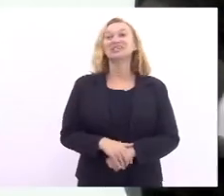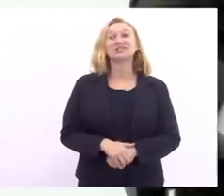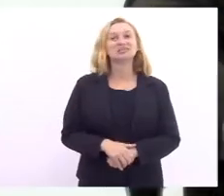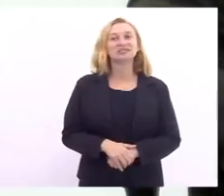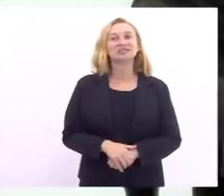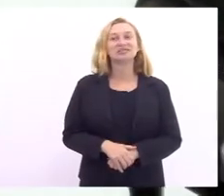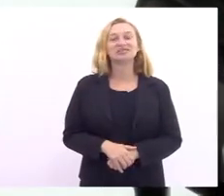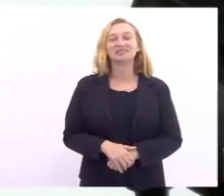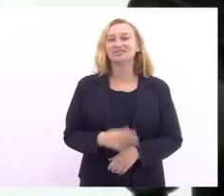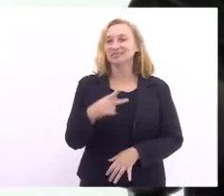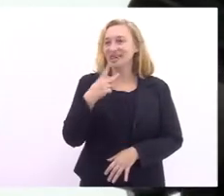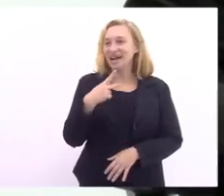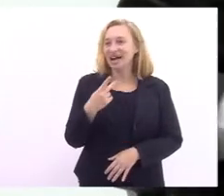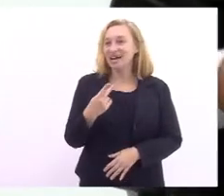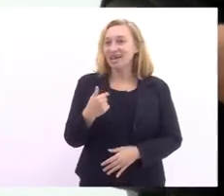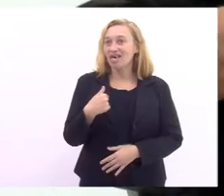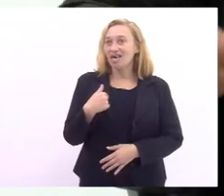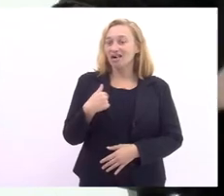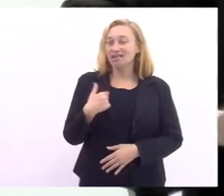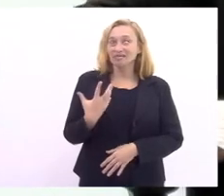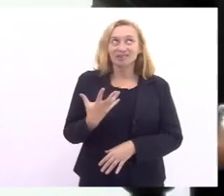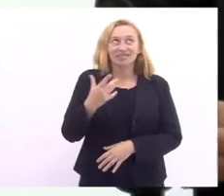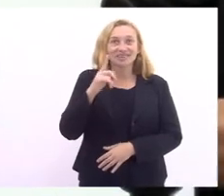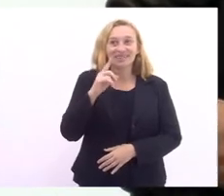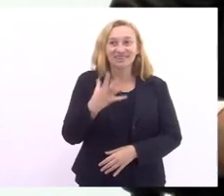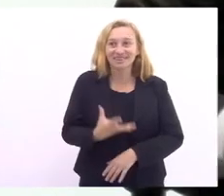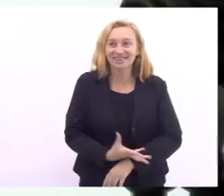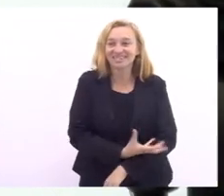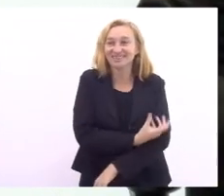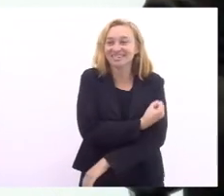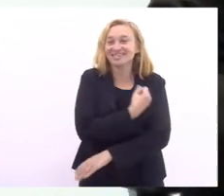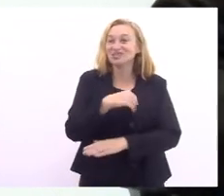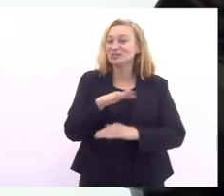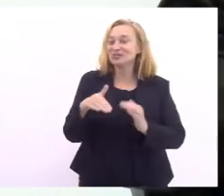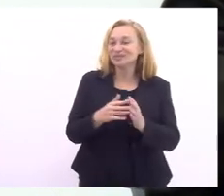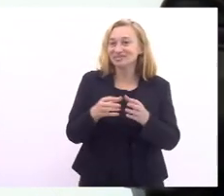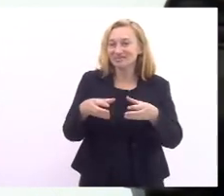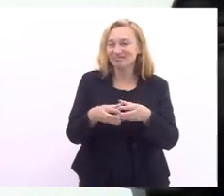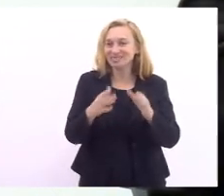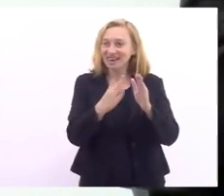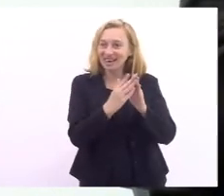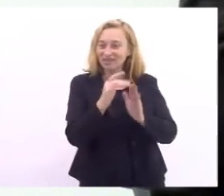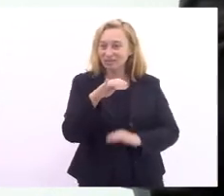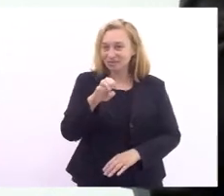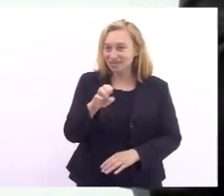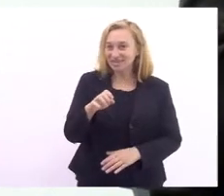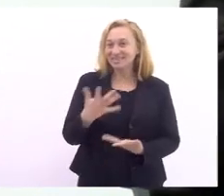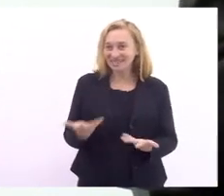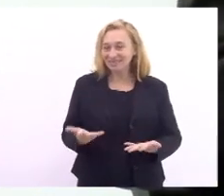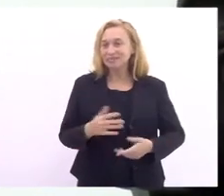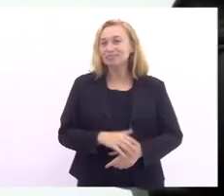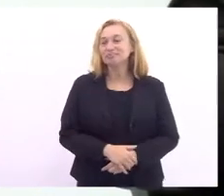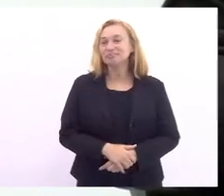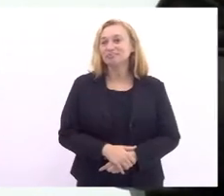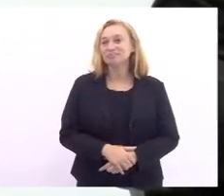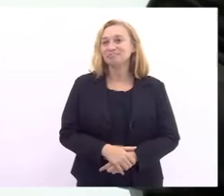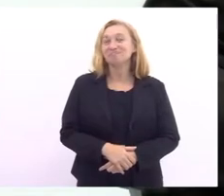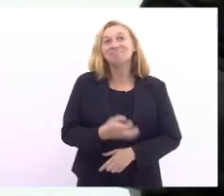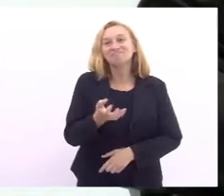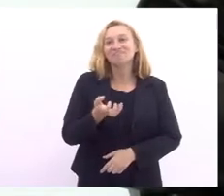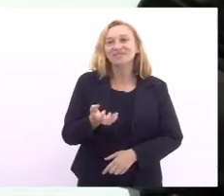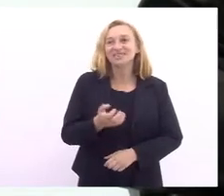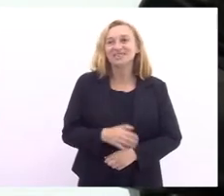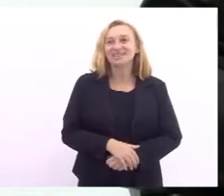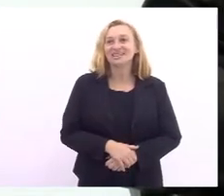tanto quanto eu tô mencionado né é toda equipe aqui da casa para mim está emocionada e eu